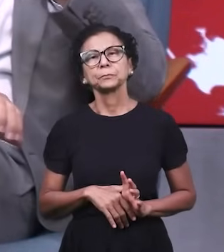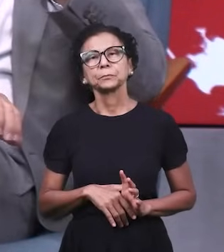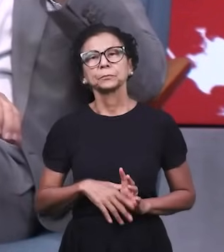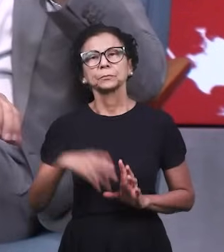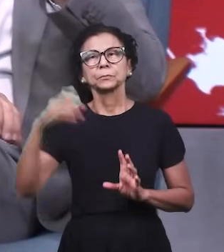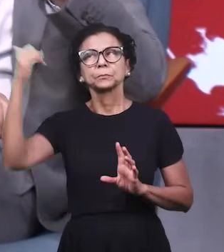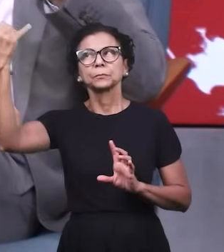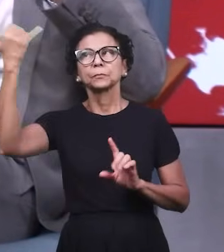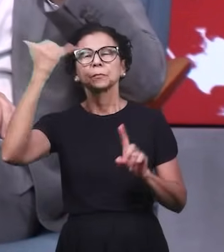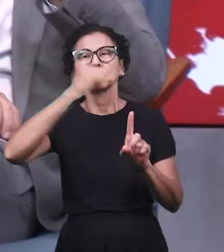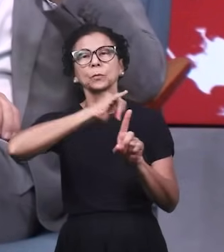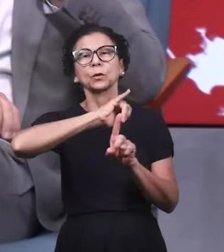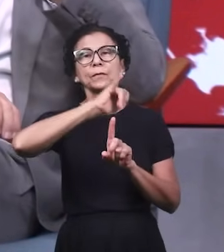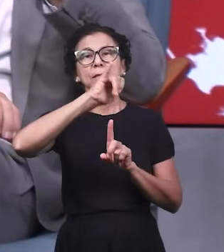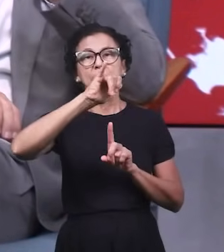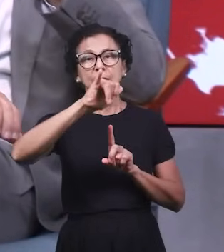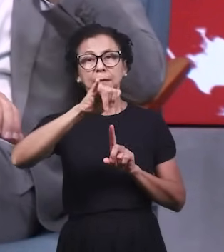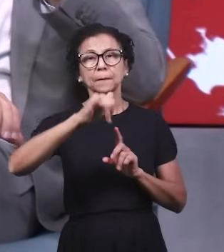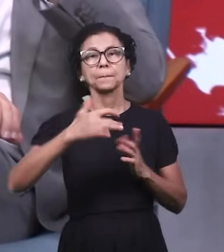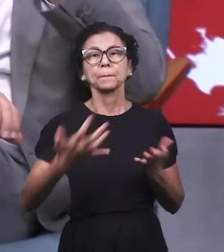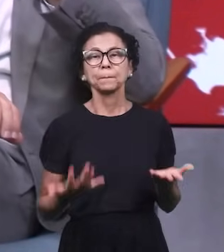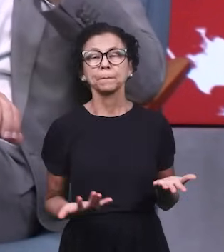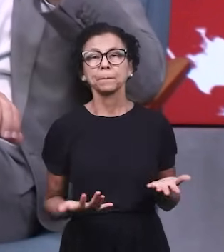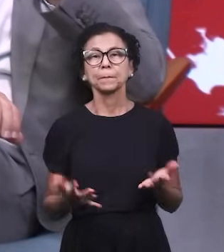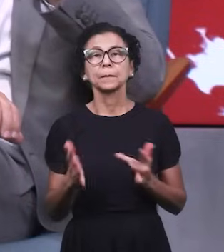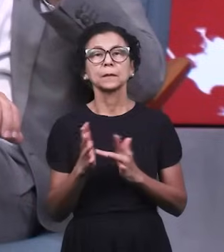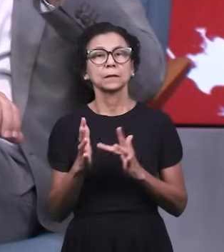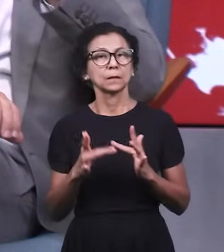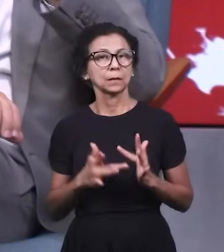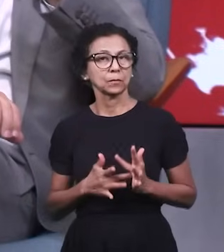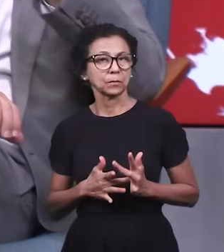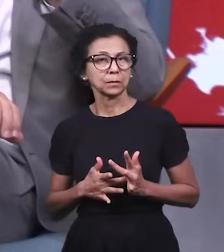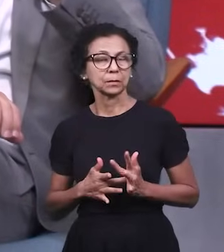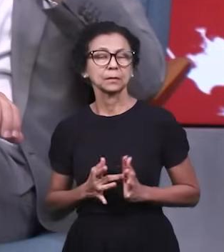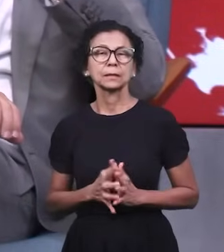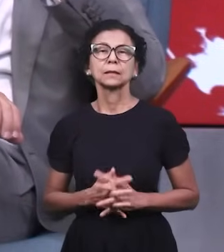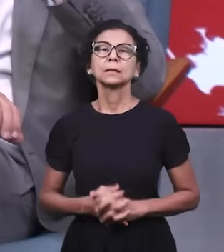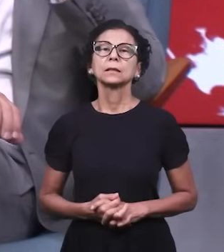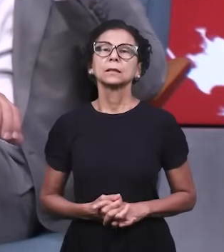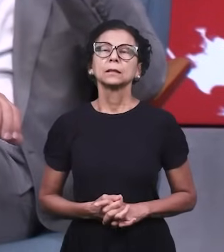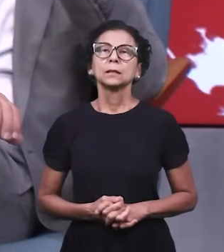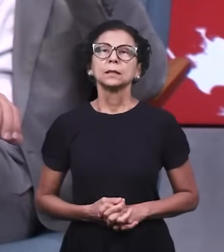profecia. Jesus profetizou,